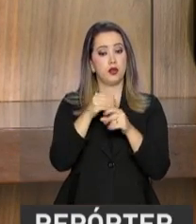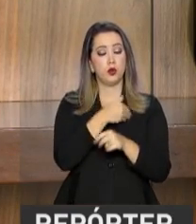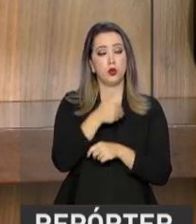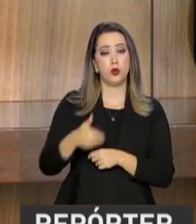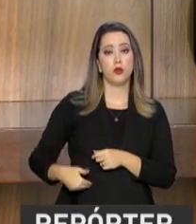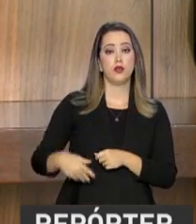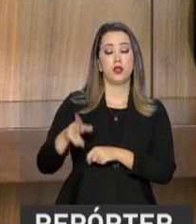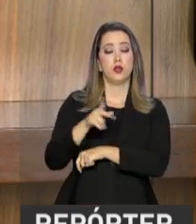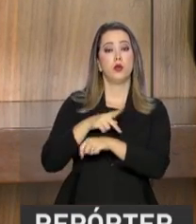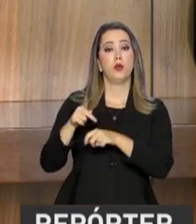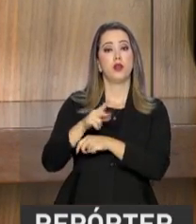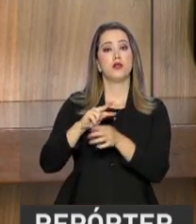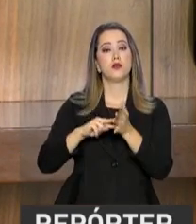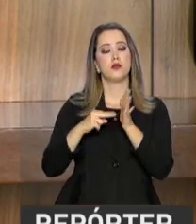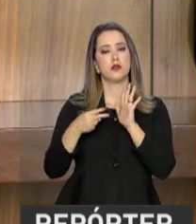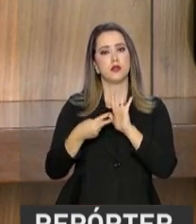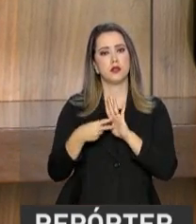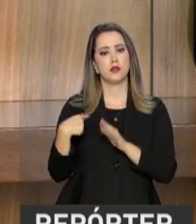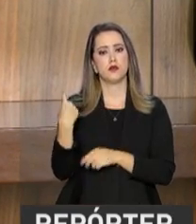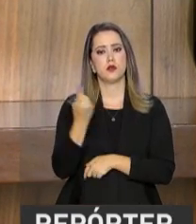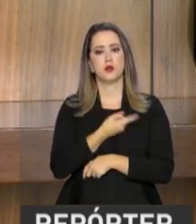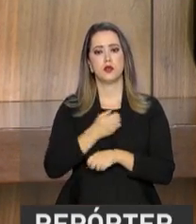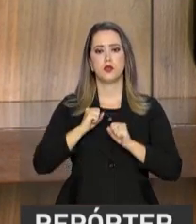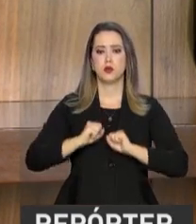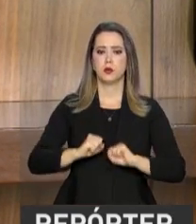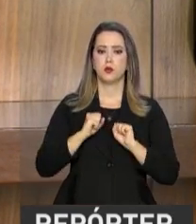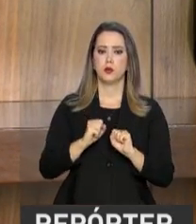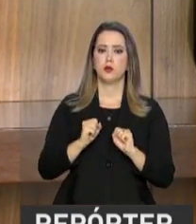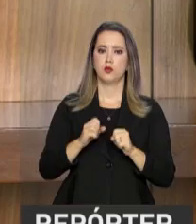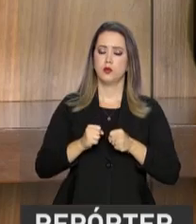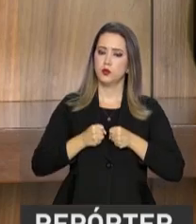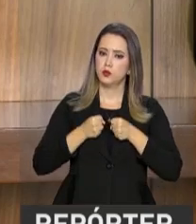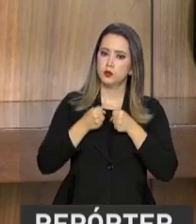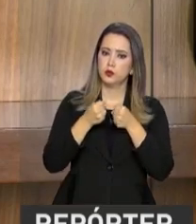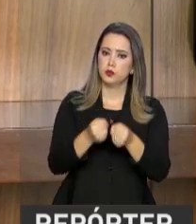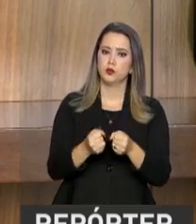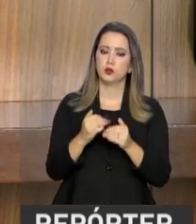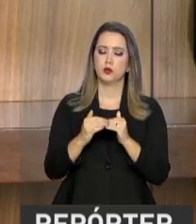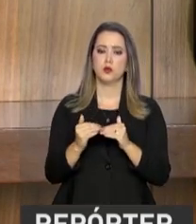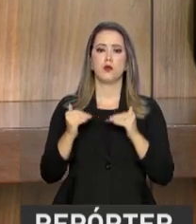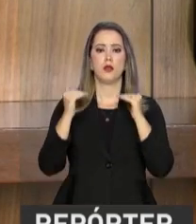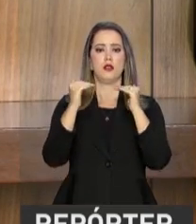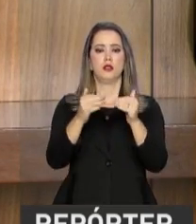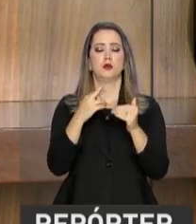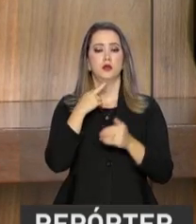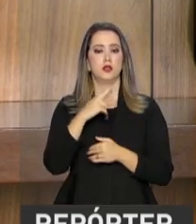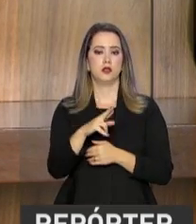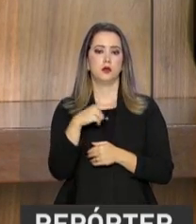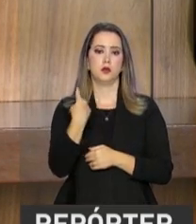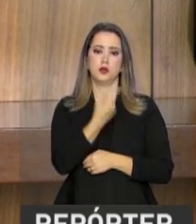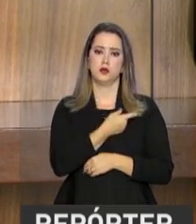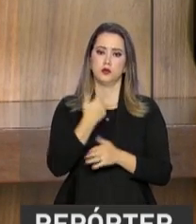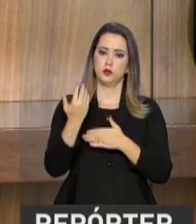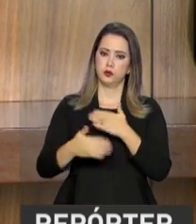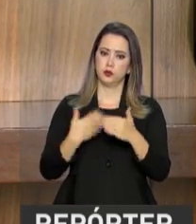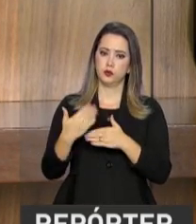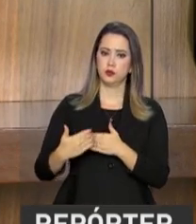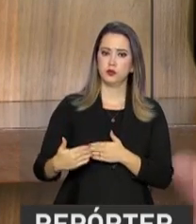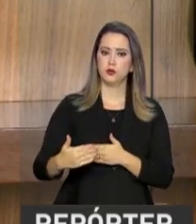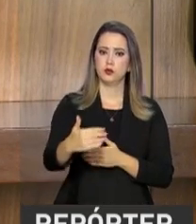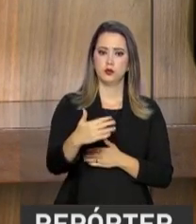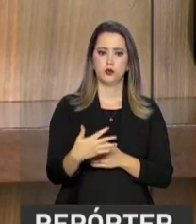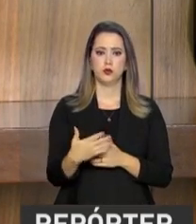representa para nós uma nova capacidade de empreender na cima em cima dos resultados que nós desenvolvemos